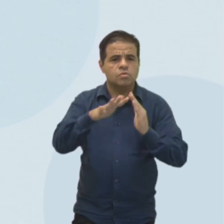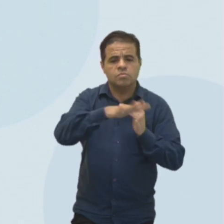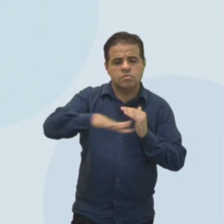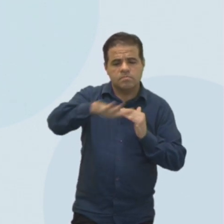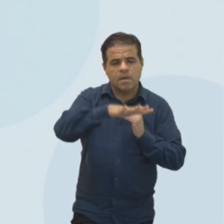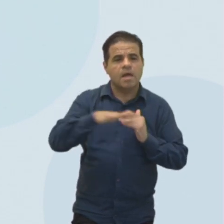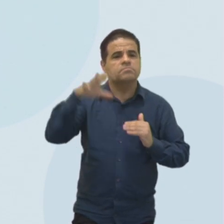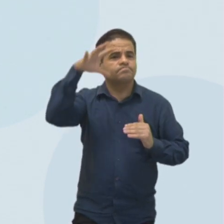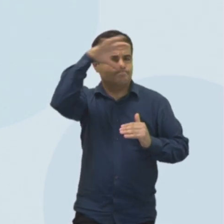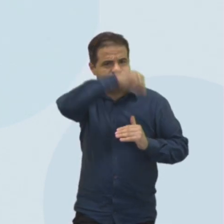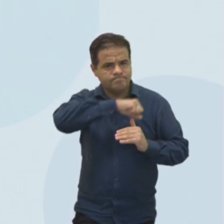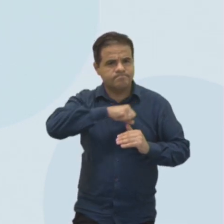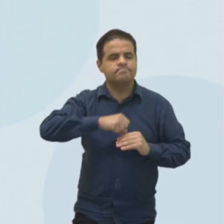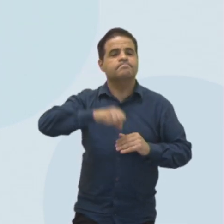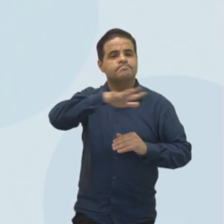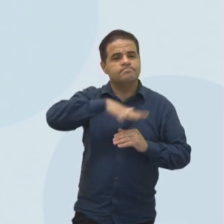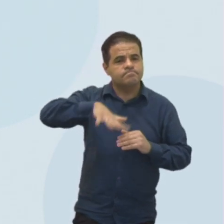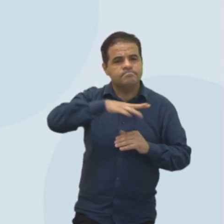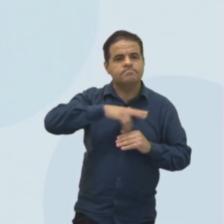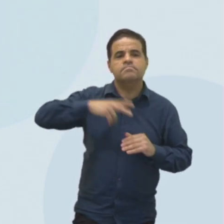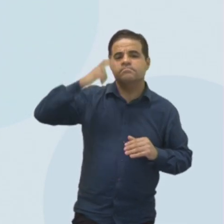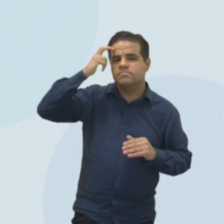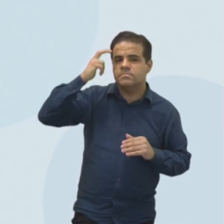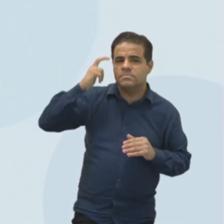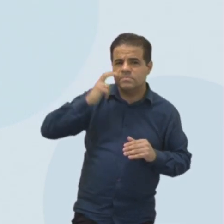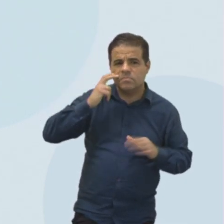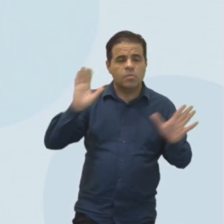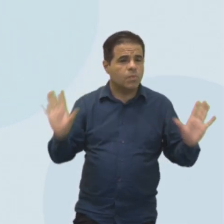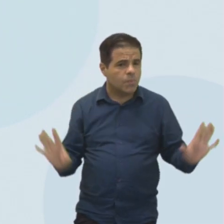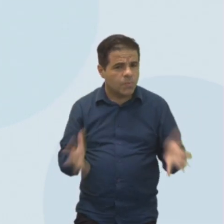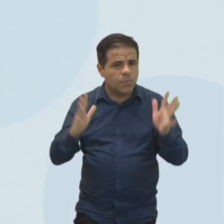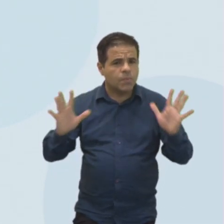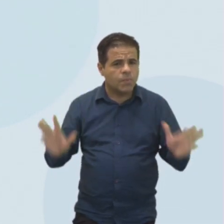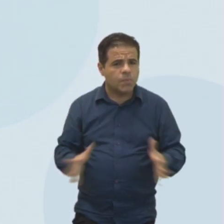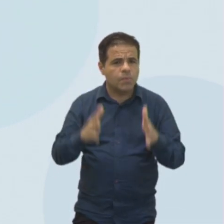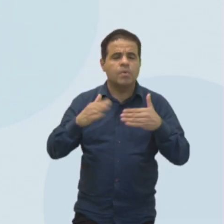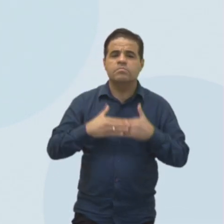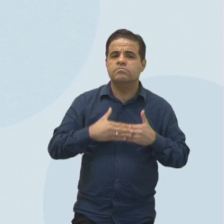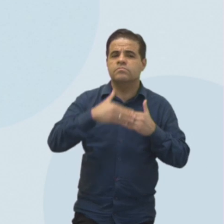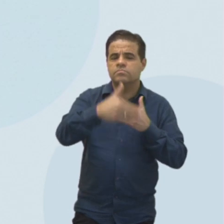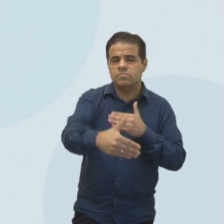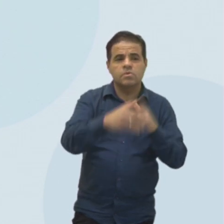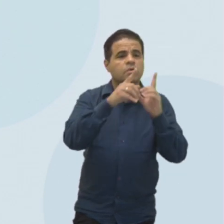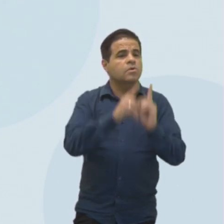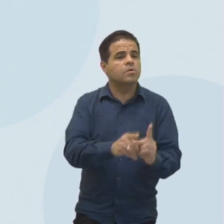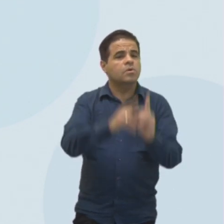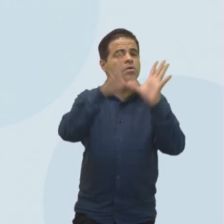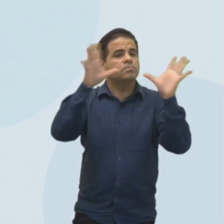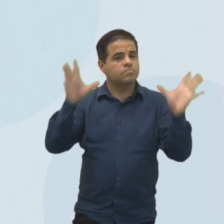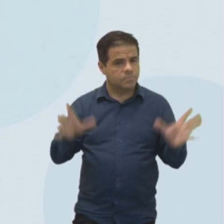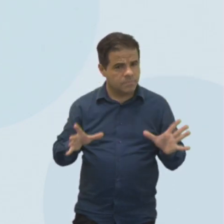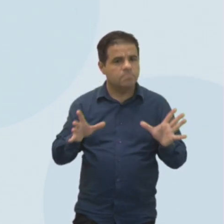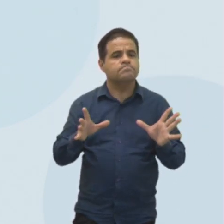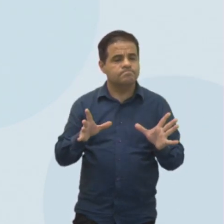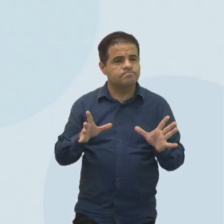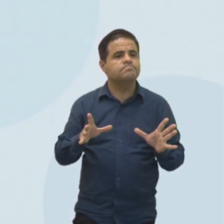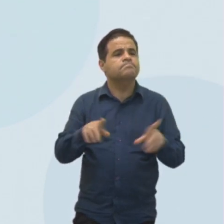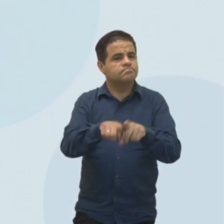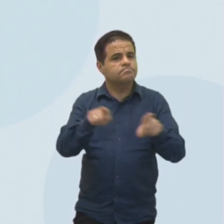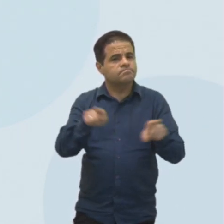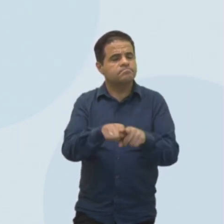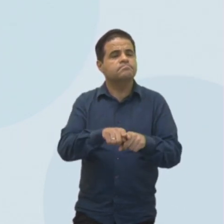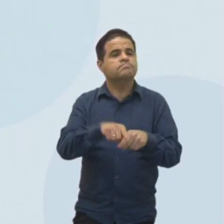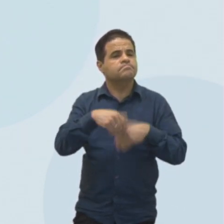aprendizagem, com aspecto cultural, e incentivar um aspecto democrático, né? Que também